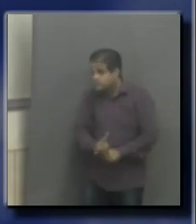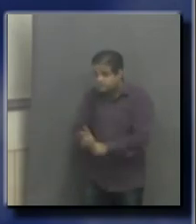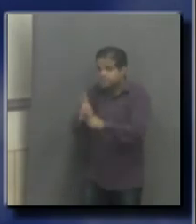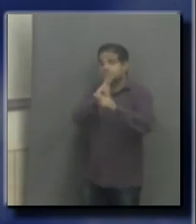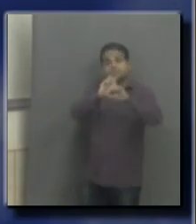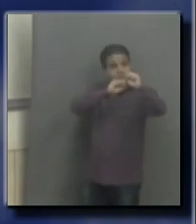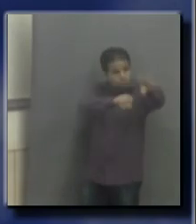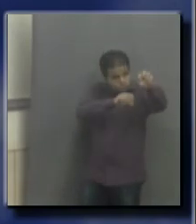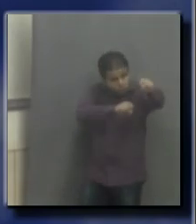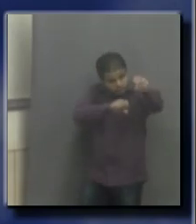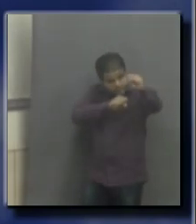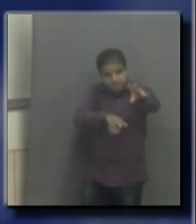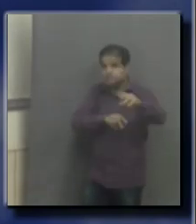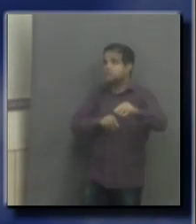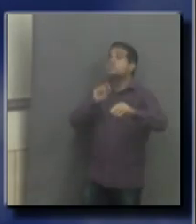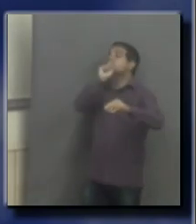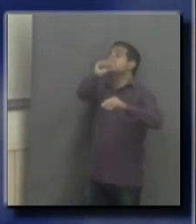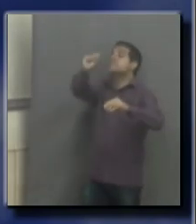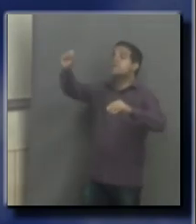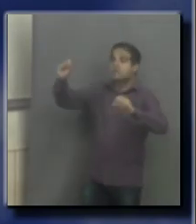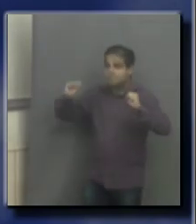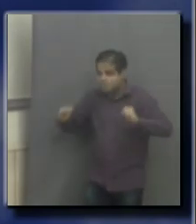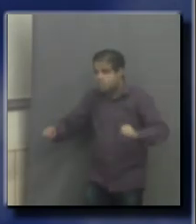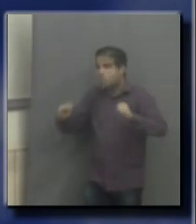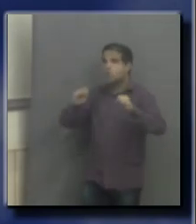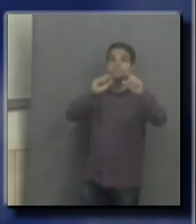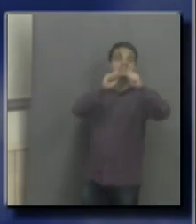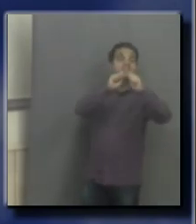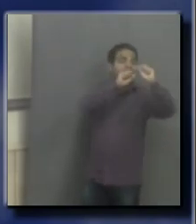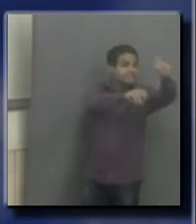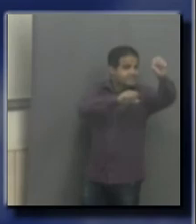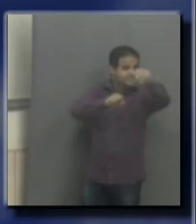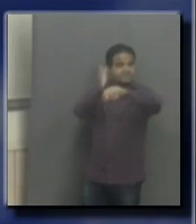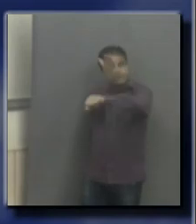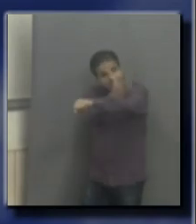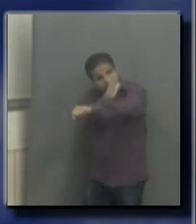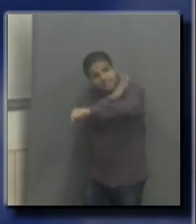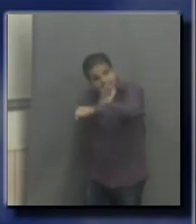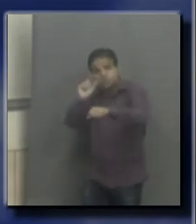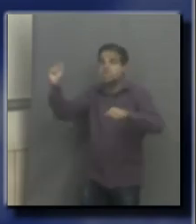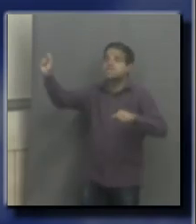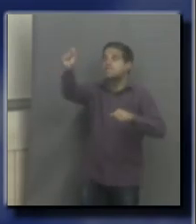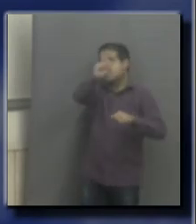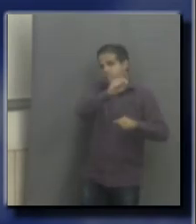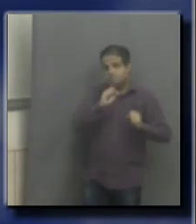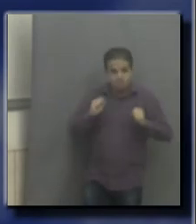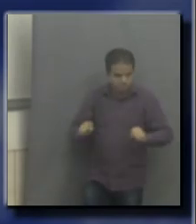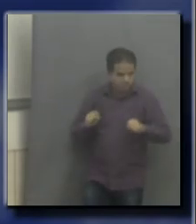de orientação. Quem é que pode fazer orientação de estágio? Nós já temos